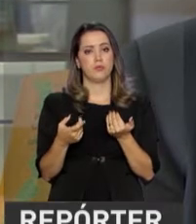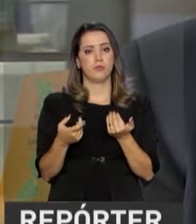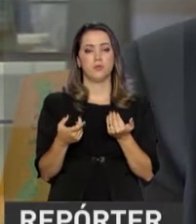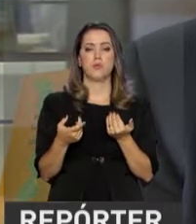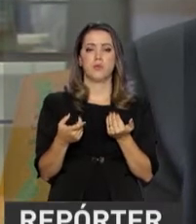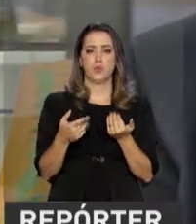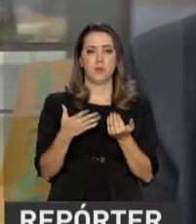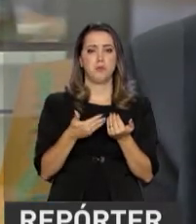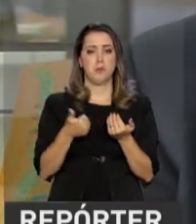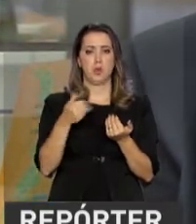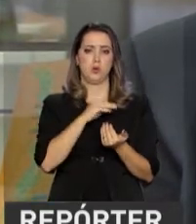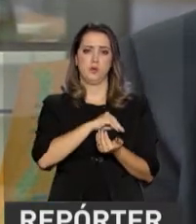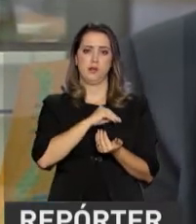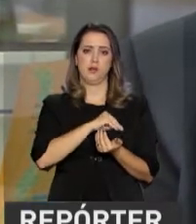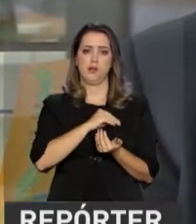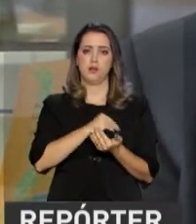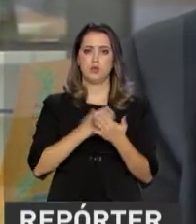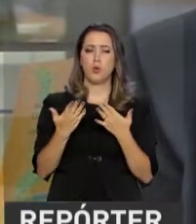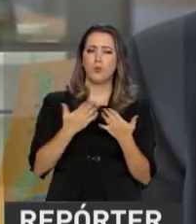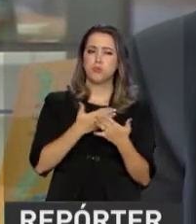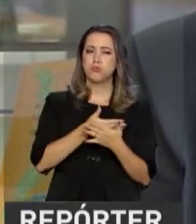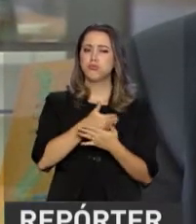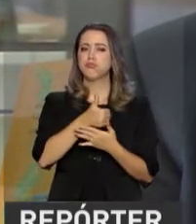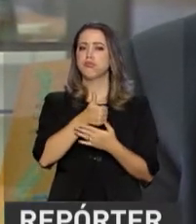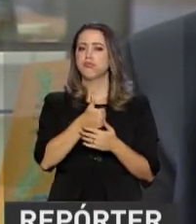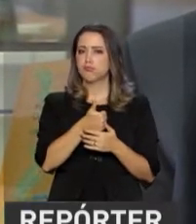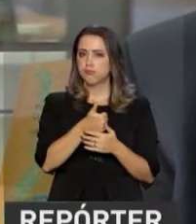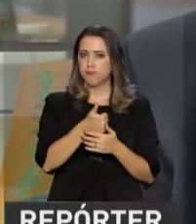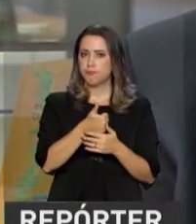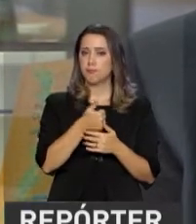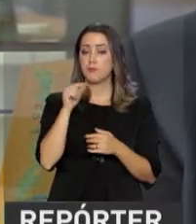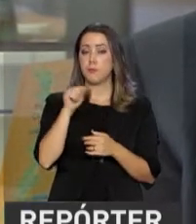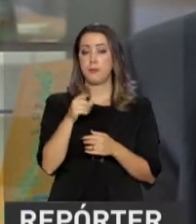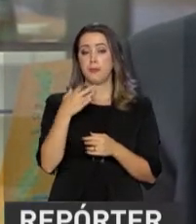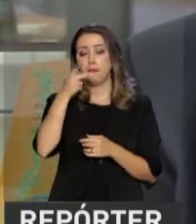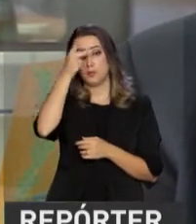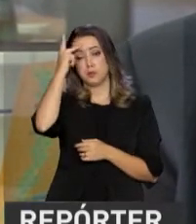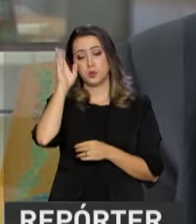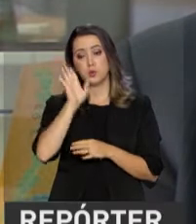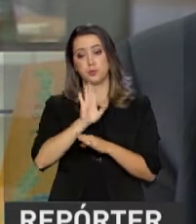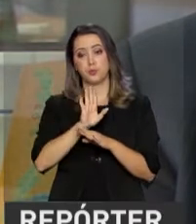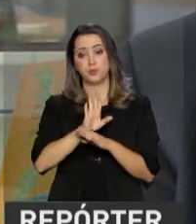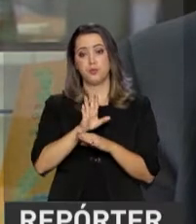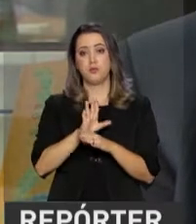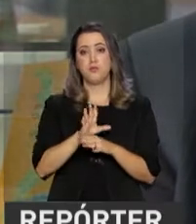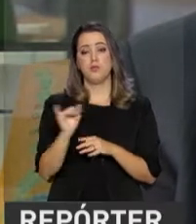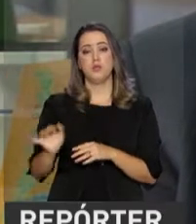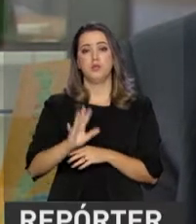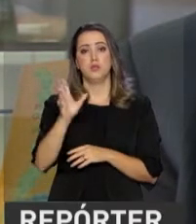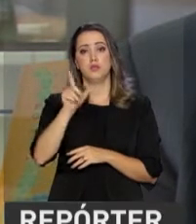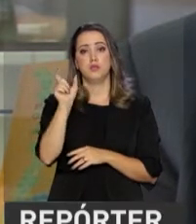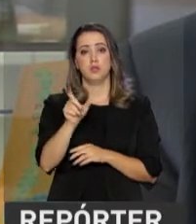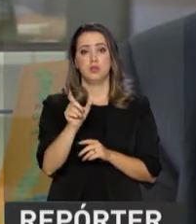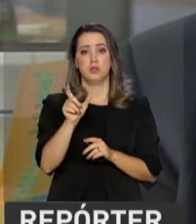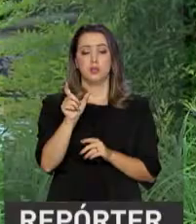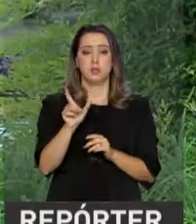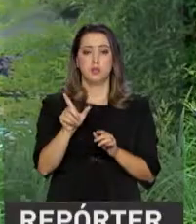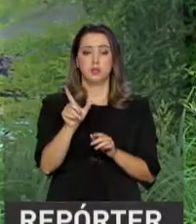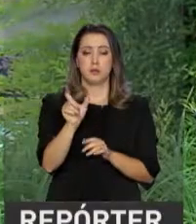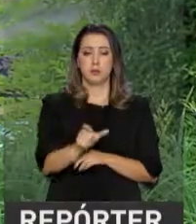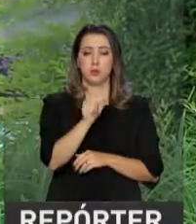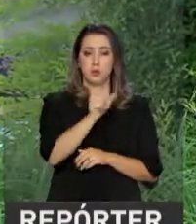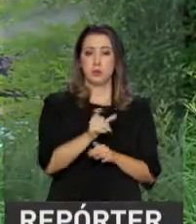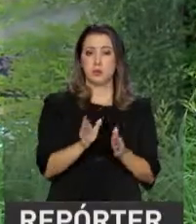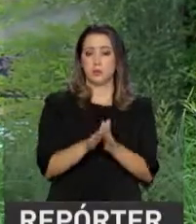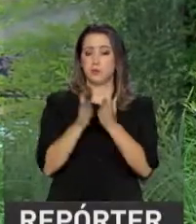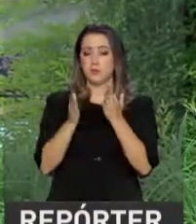acaba se elevando. Quem foi efetivamente beneficiado por essa inflação menor foi a população mais pobre brasileira. A